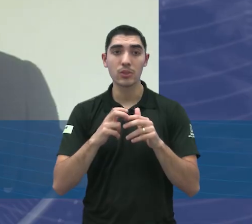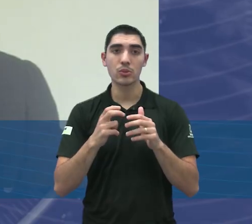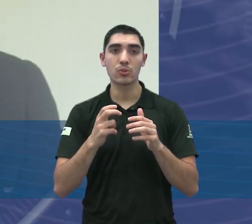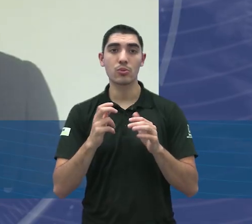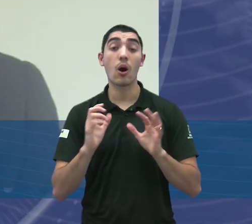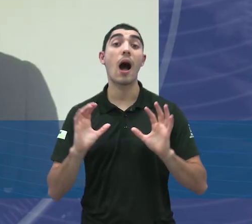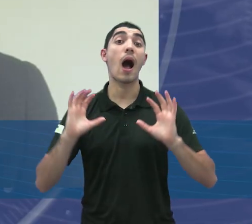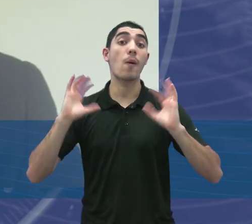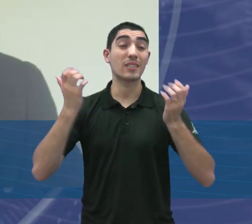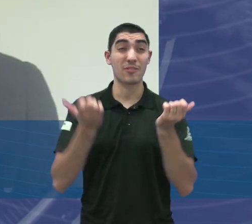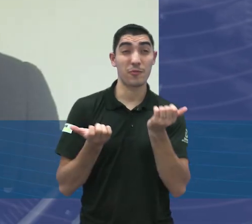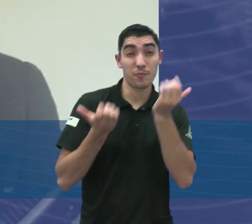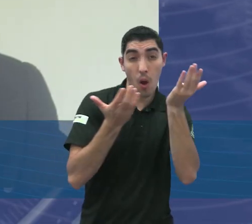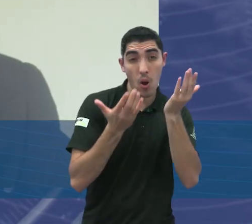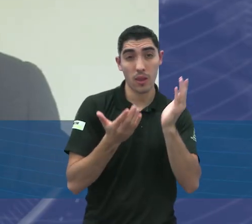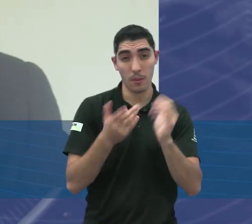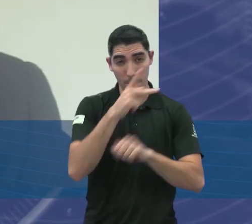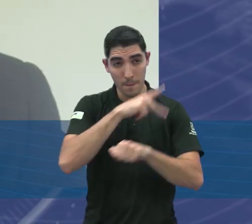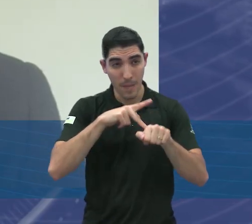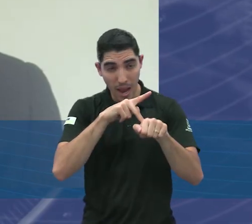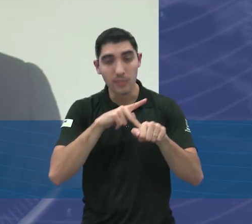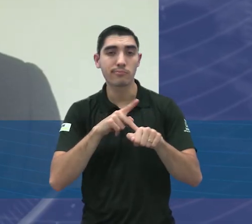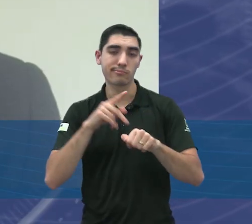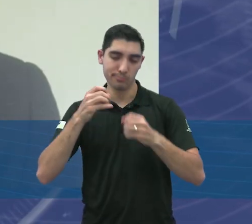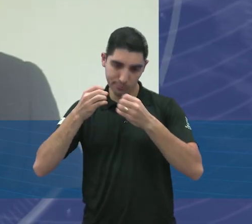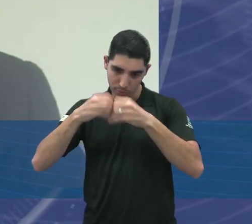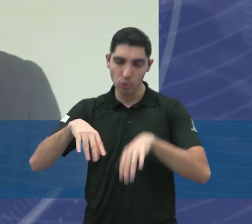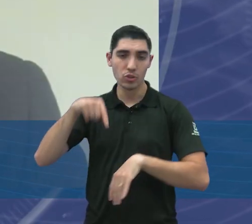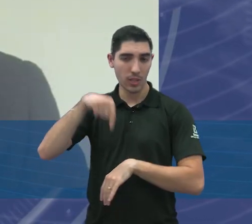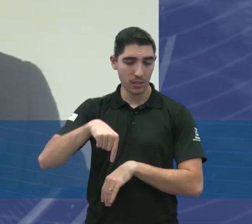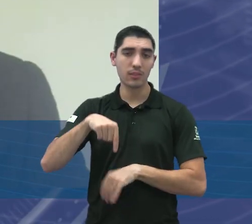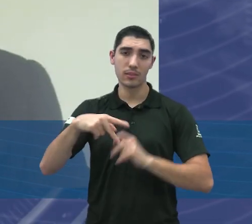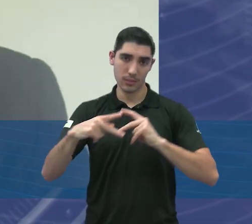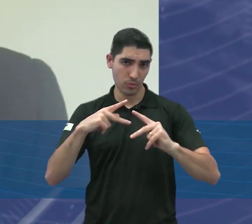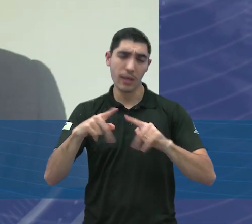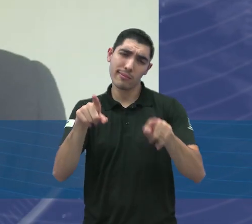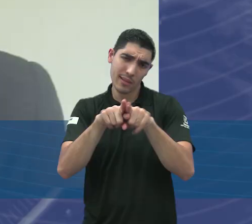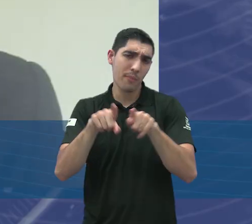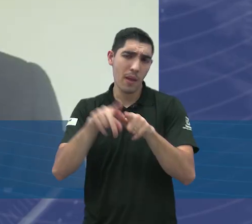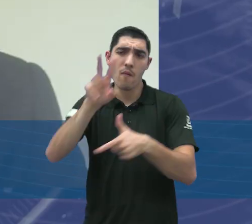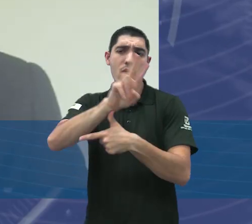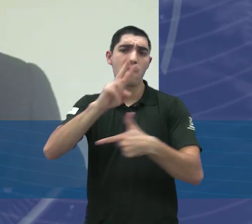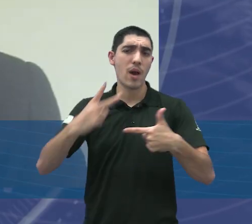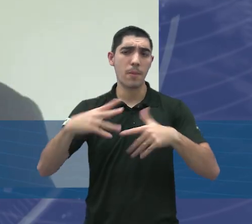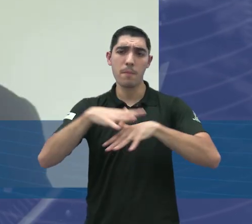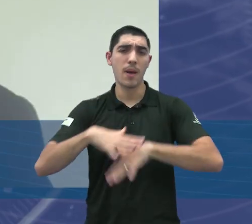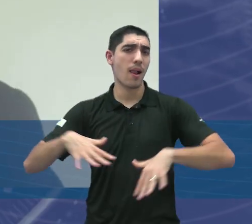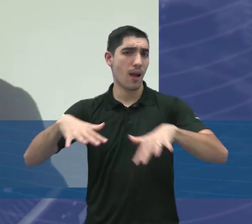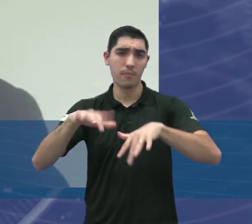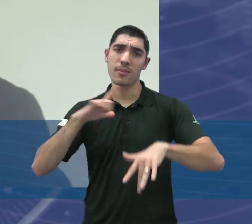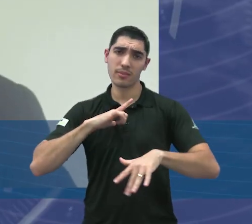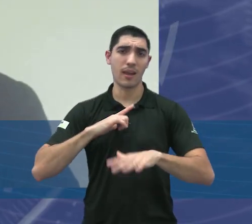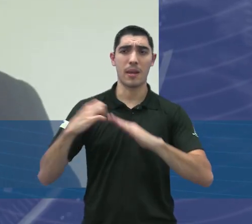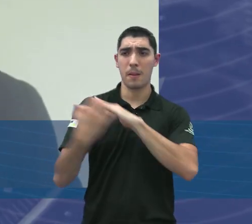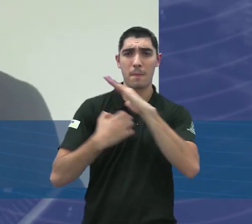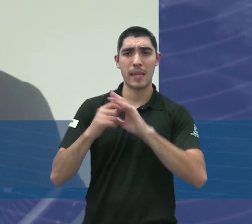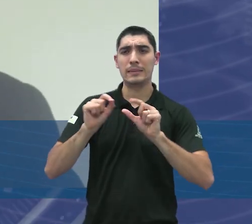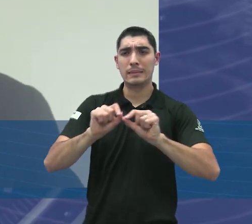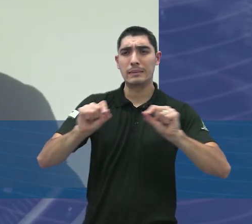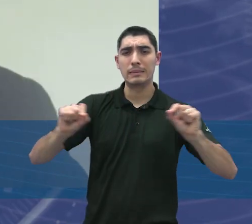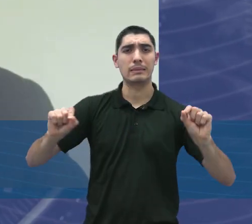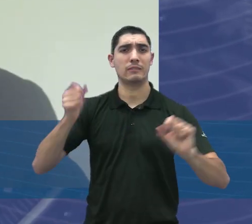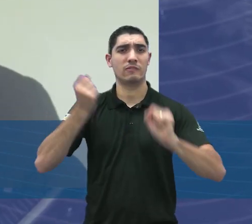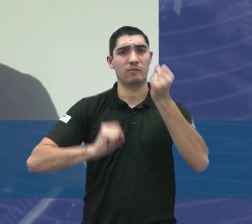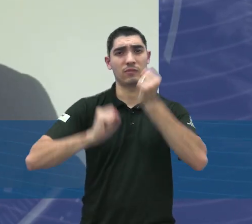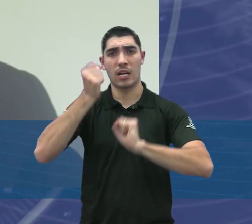bastante São José dos Campos, o Vale do Paraíba em geral, que é estritamente industrial. A Embraer, ela só